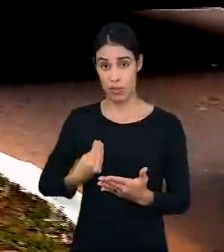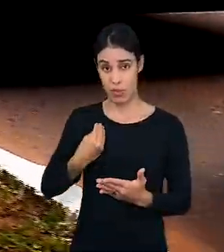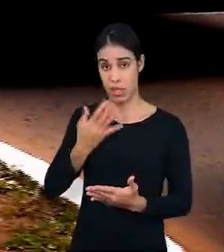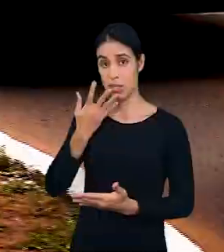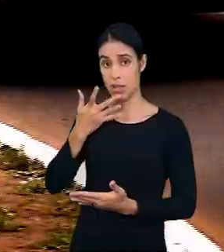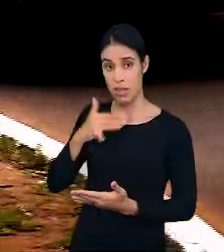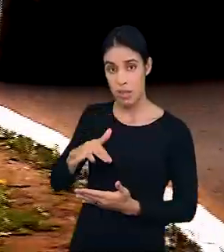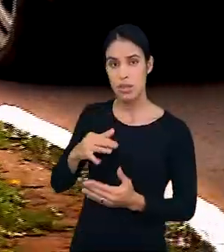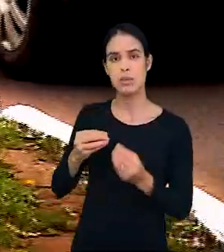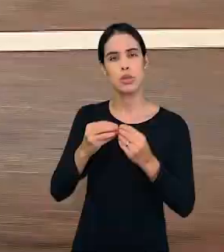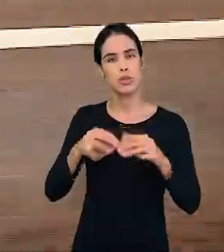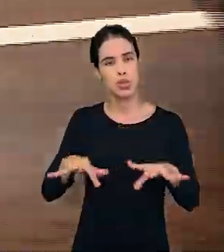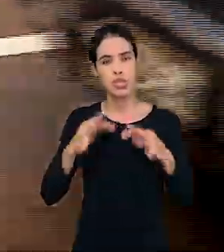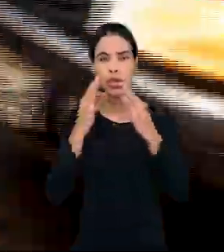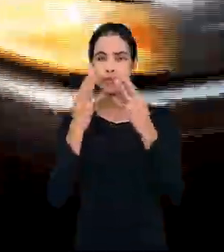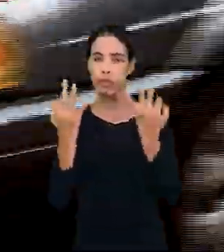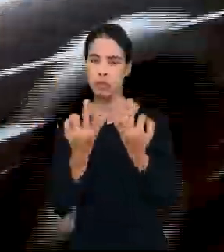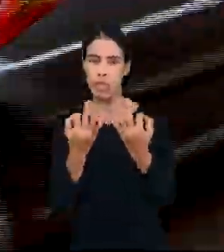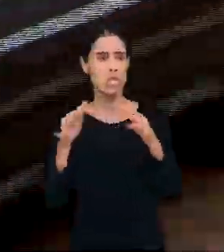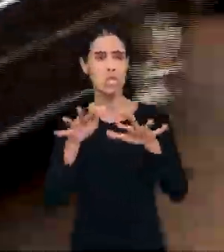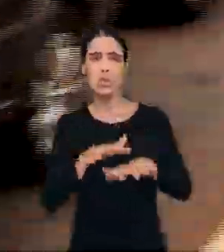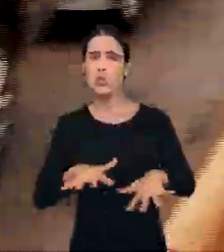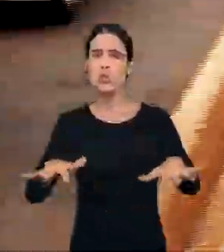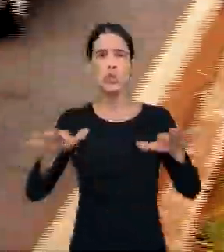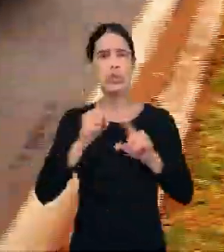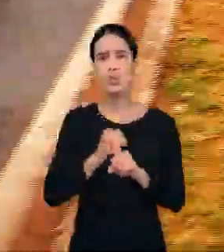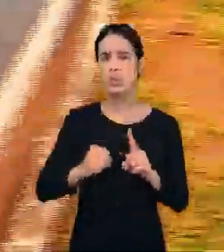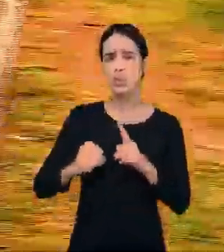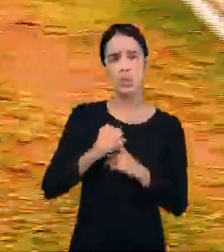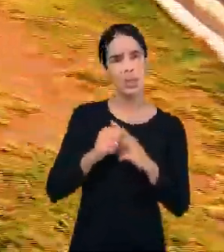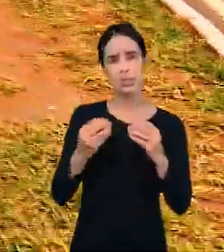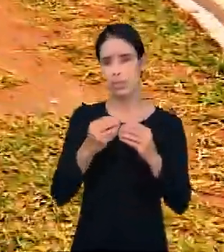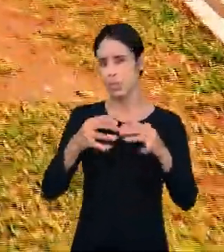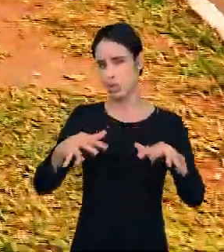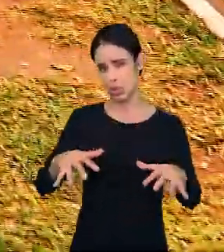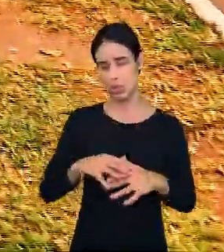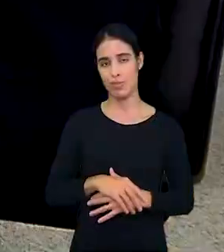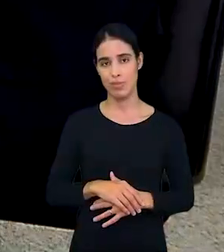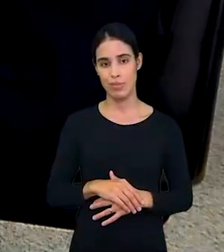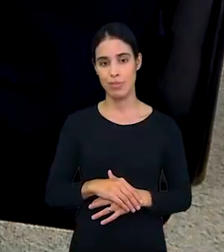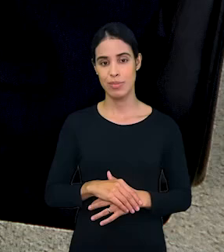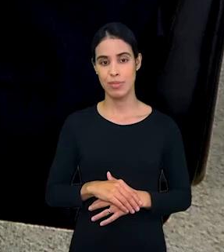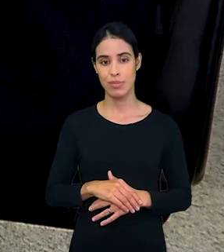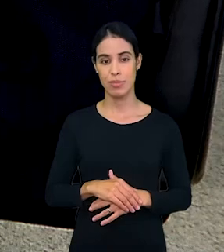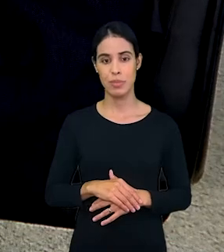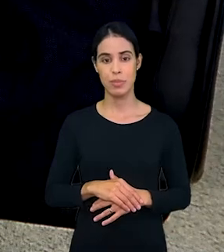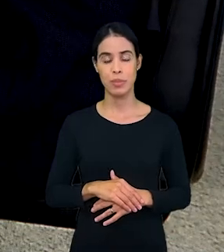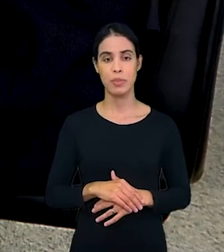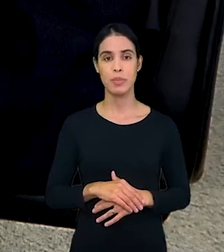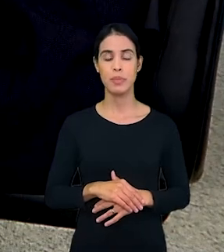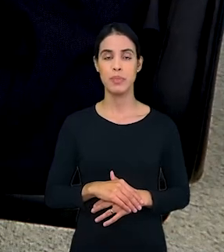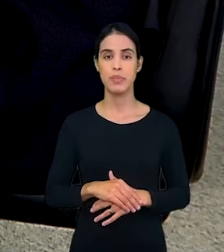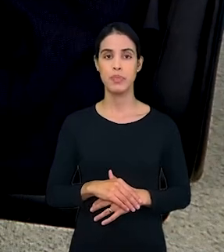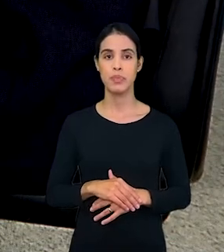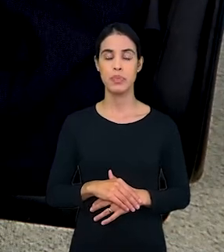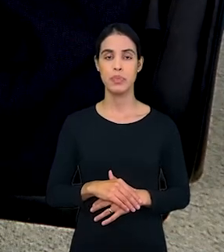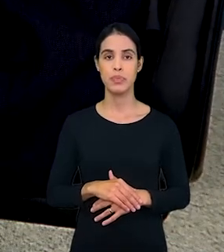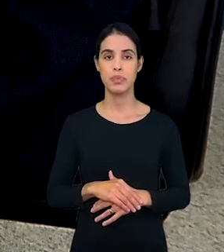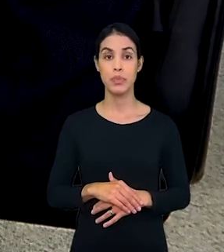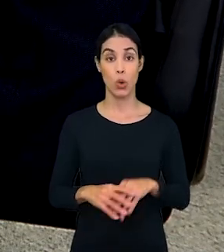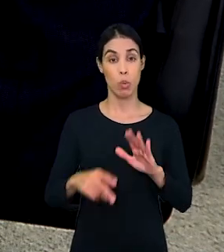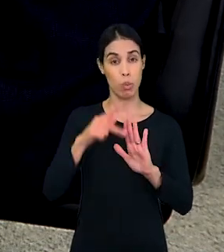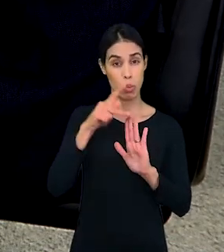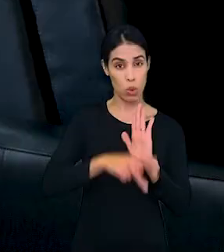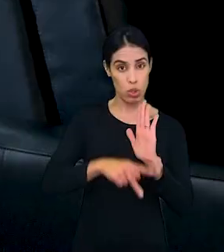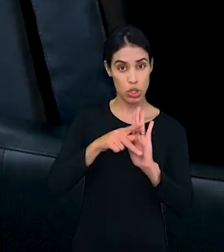como para a família, para a comunidade e para o próprio país. E quais avanços o programa de